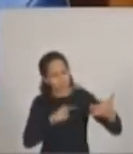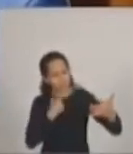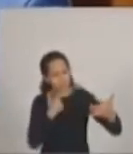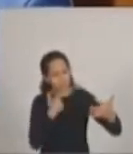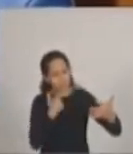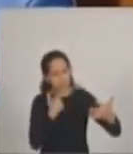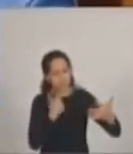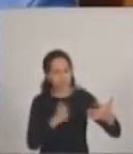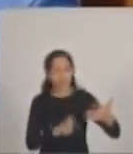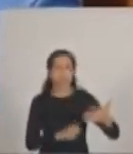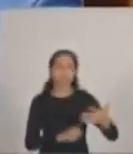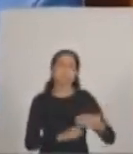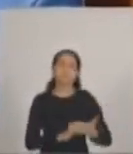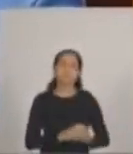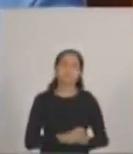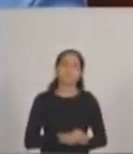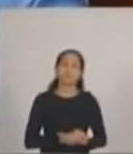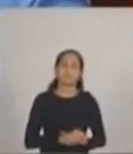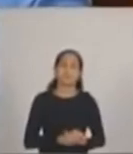Posso ir?